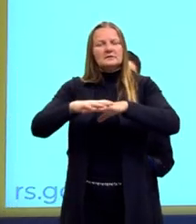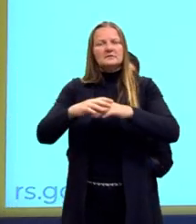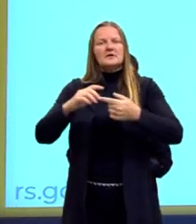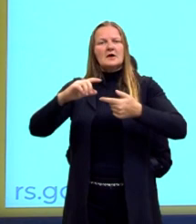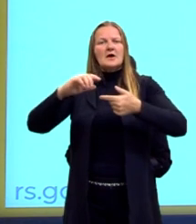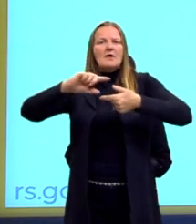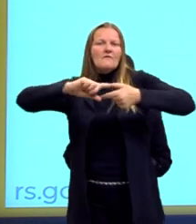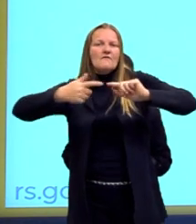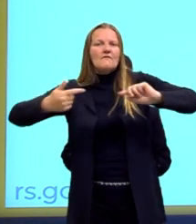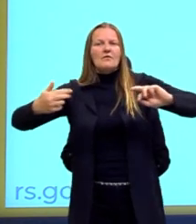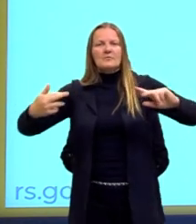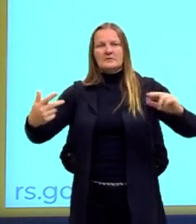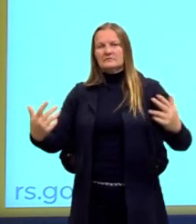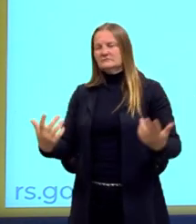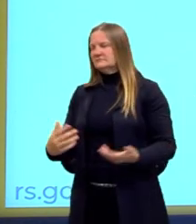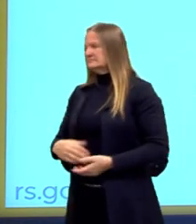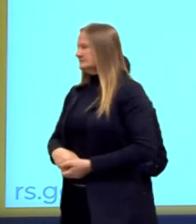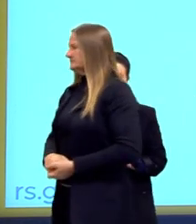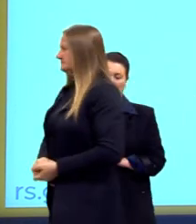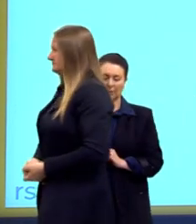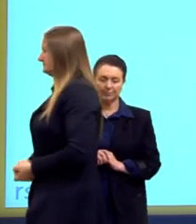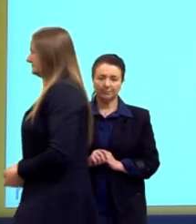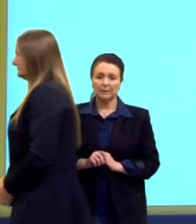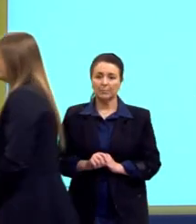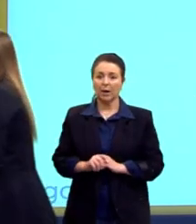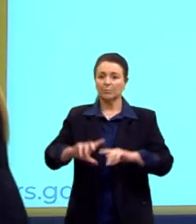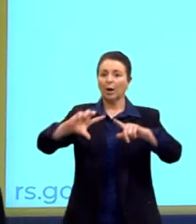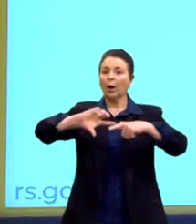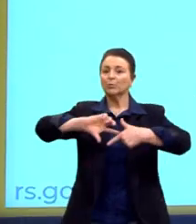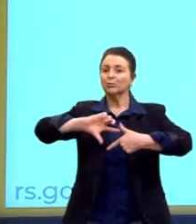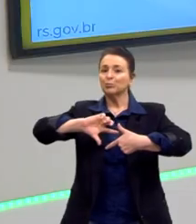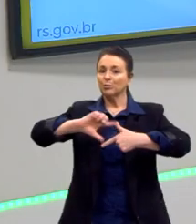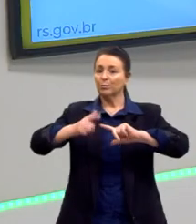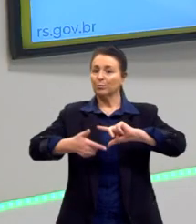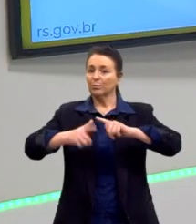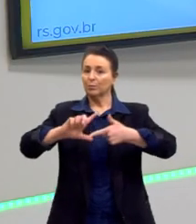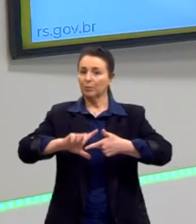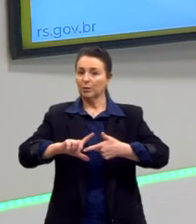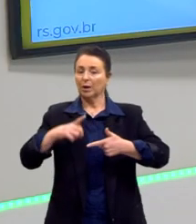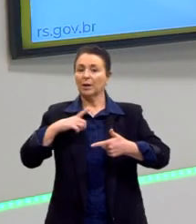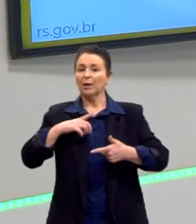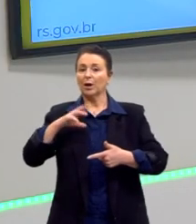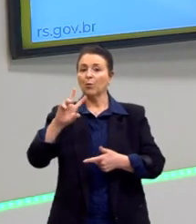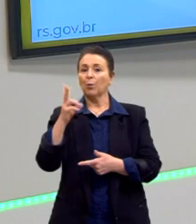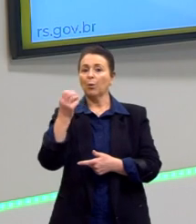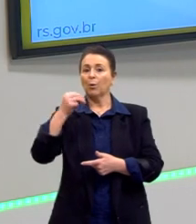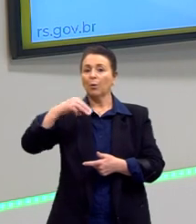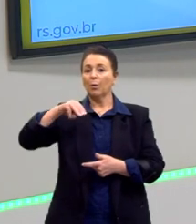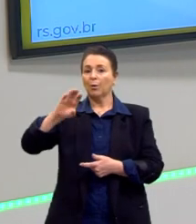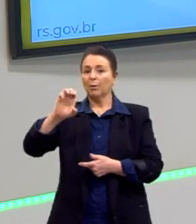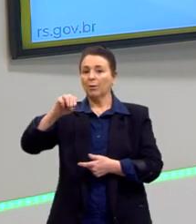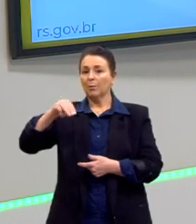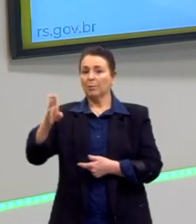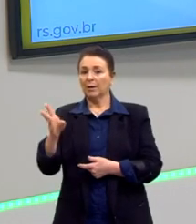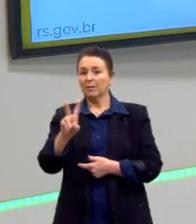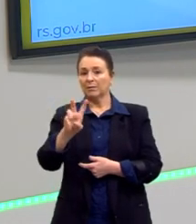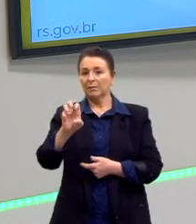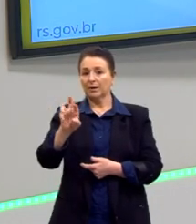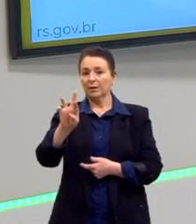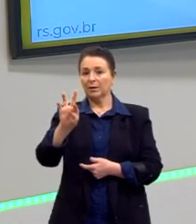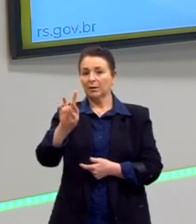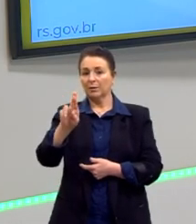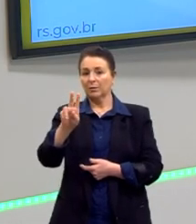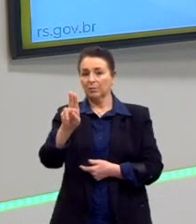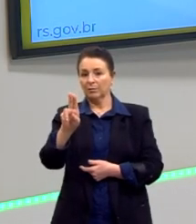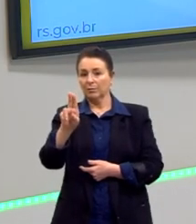geométricas geométricas já nós já vimos isso no homem vitruviano são expressões da arte e da